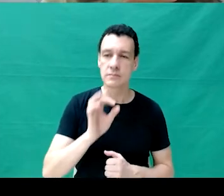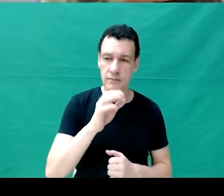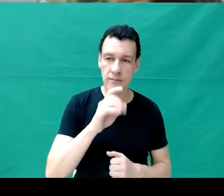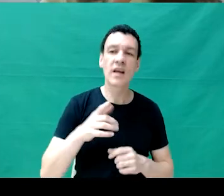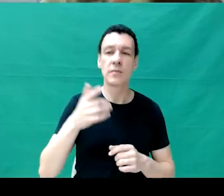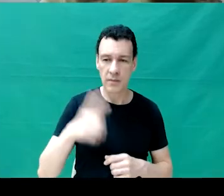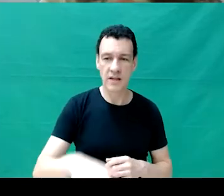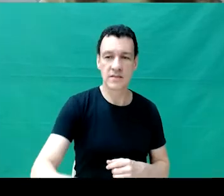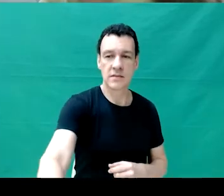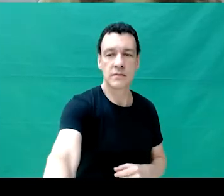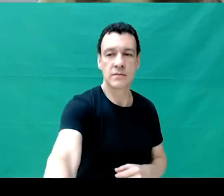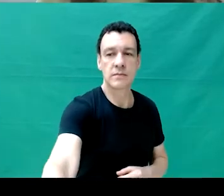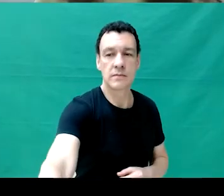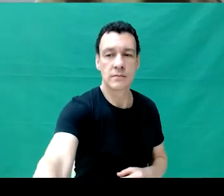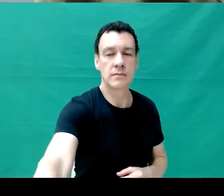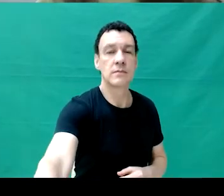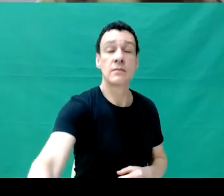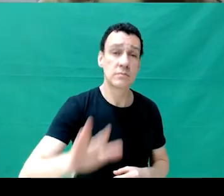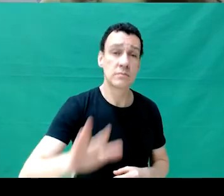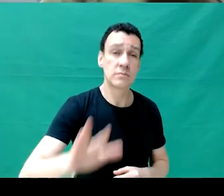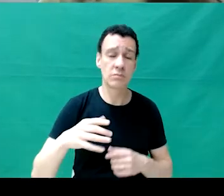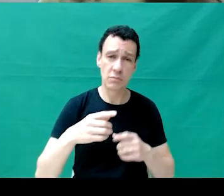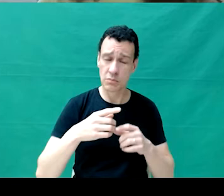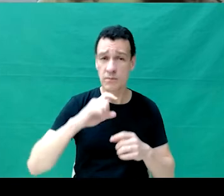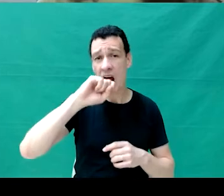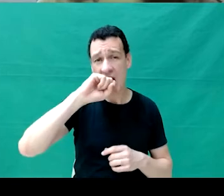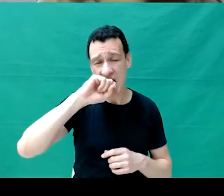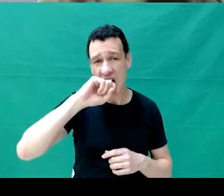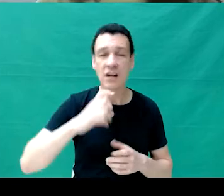pode usar somente inveja, por que branca?